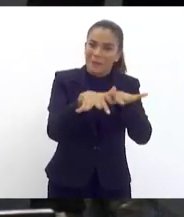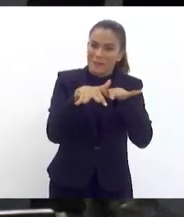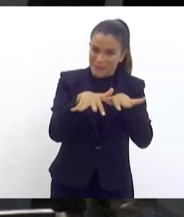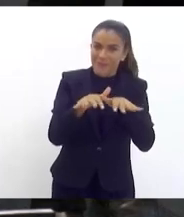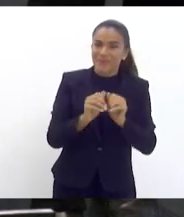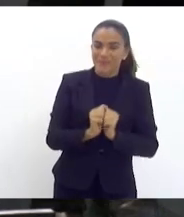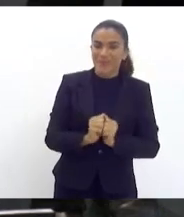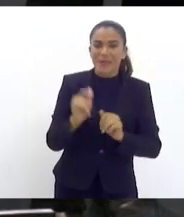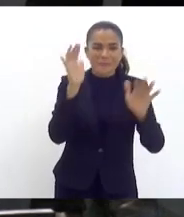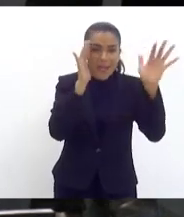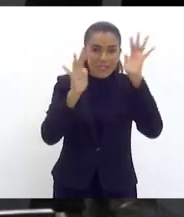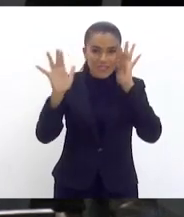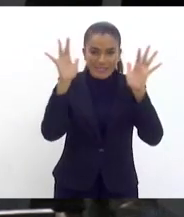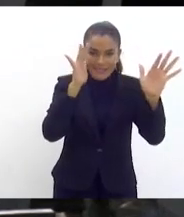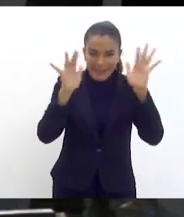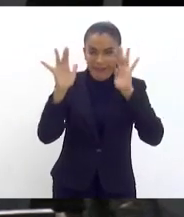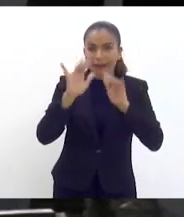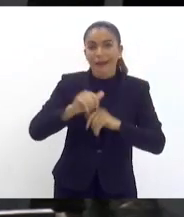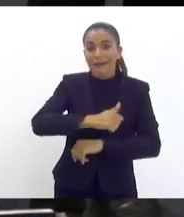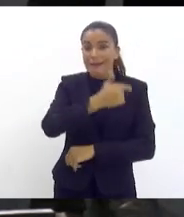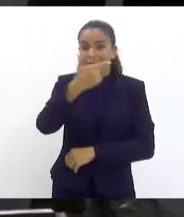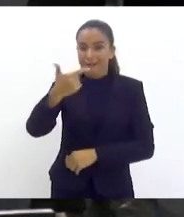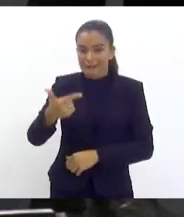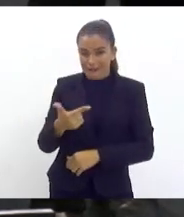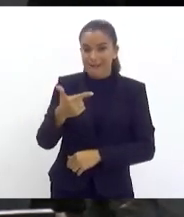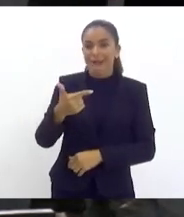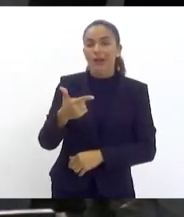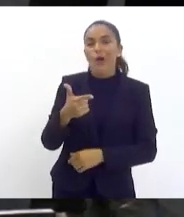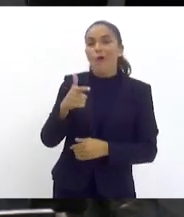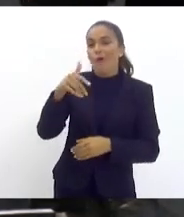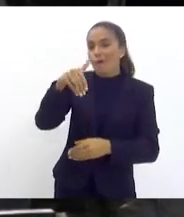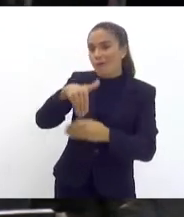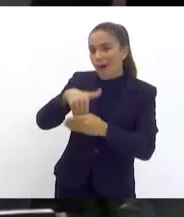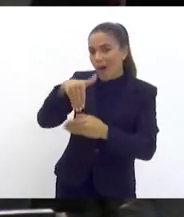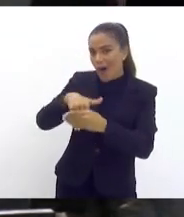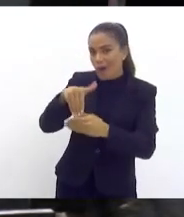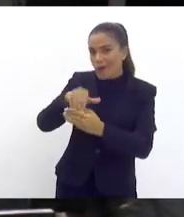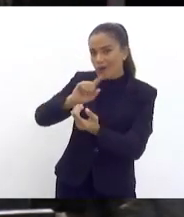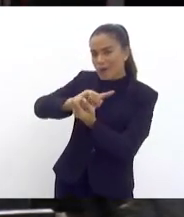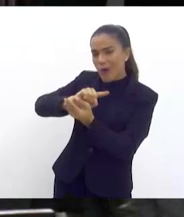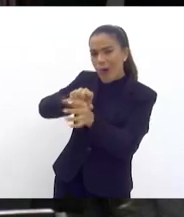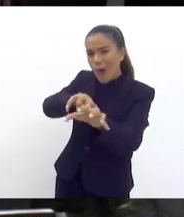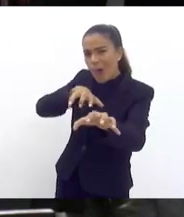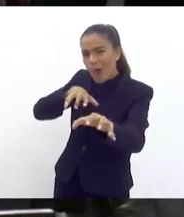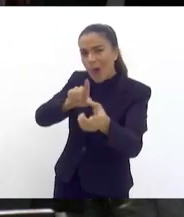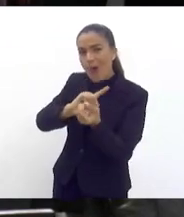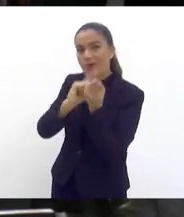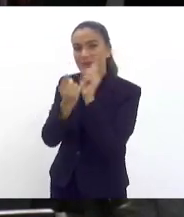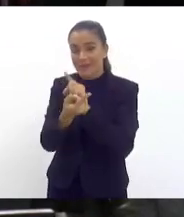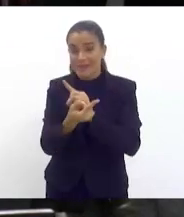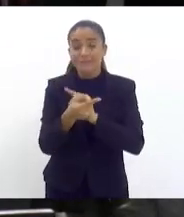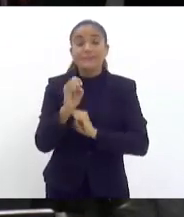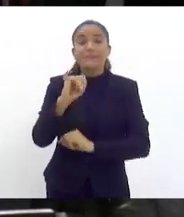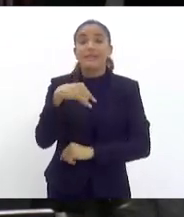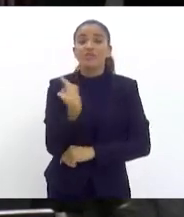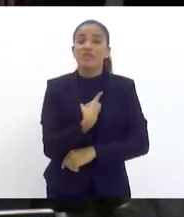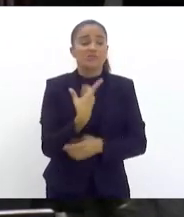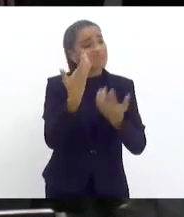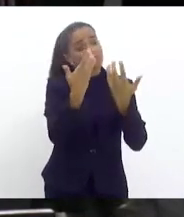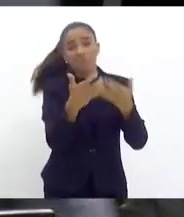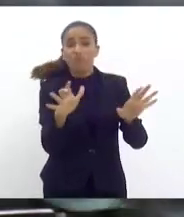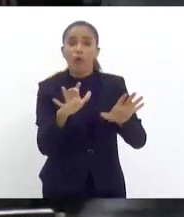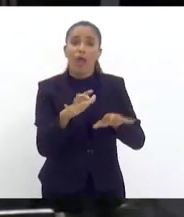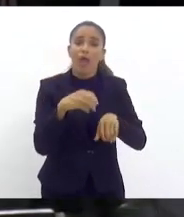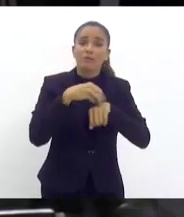E imaginemos que logo em seguida o senhor caminhe o voto contrário. Se nós rejeitarmos a